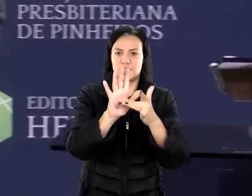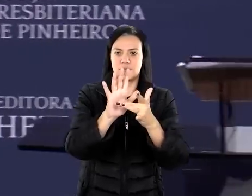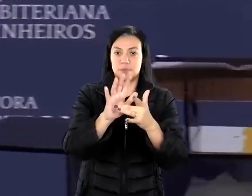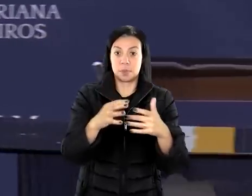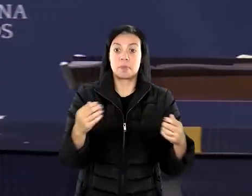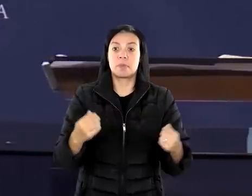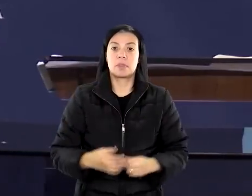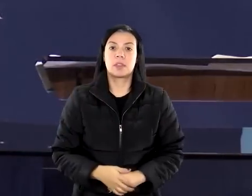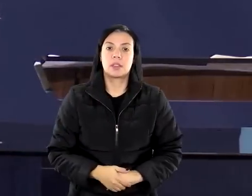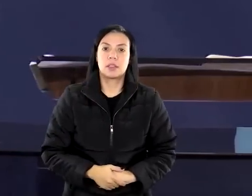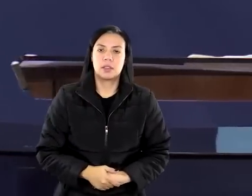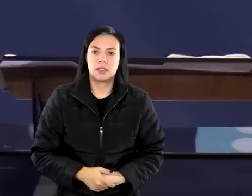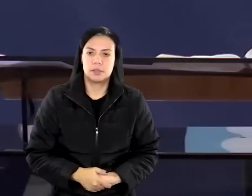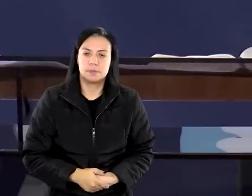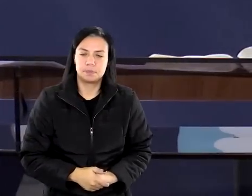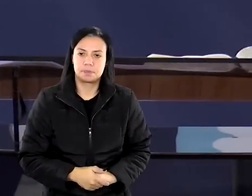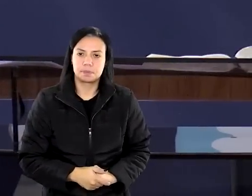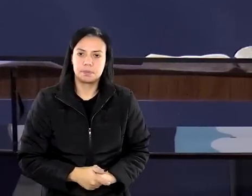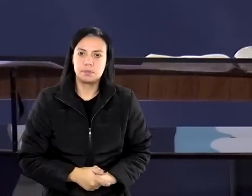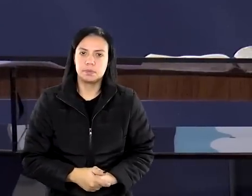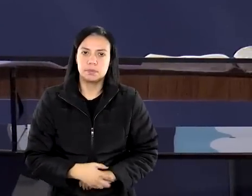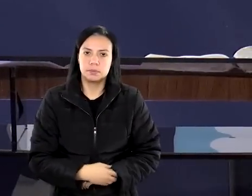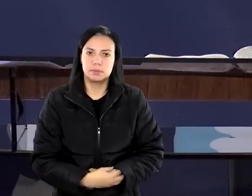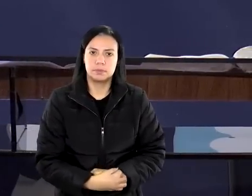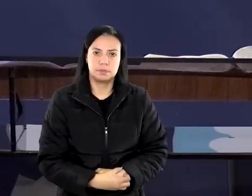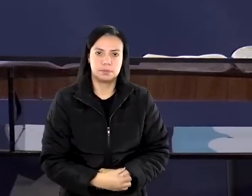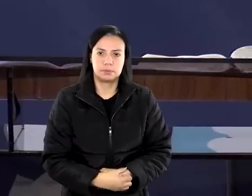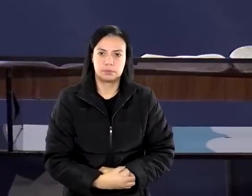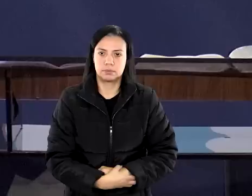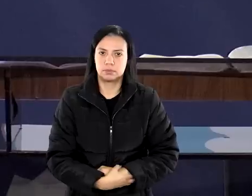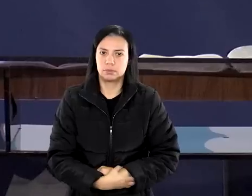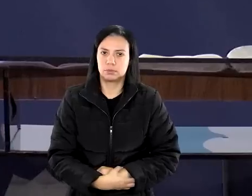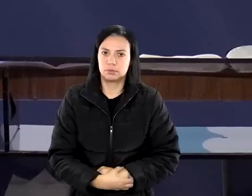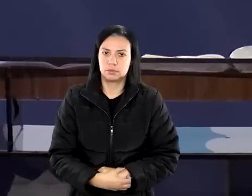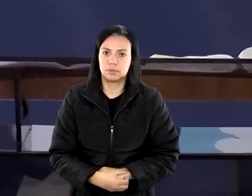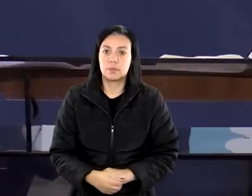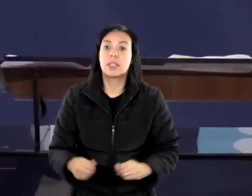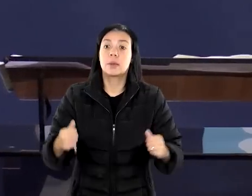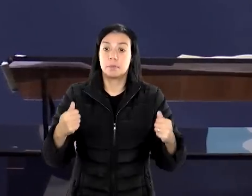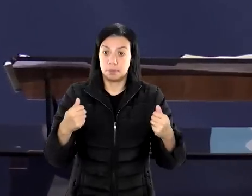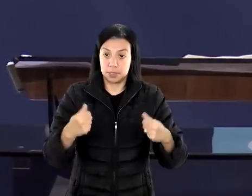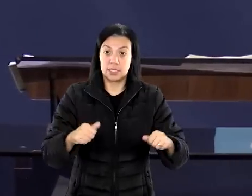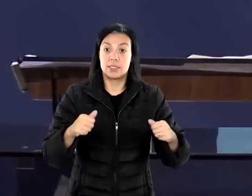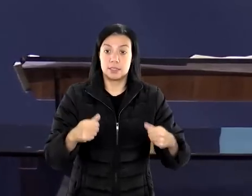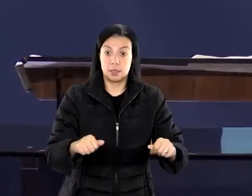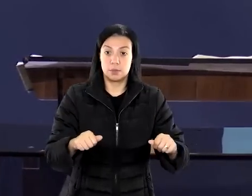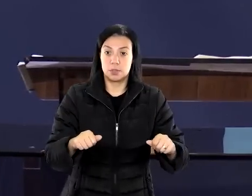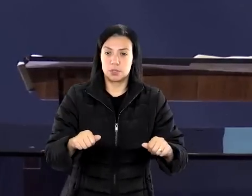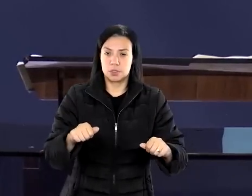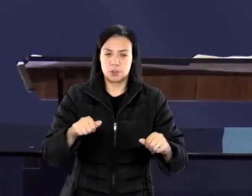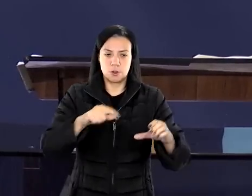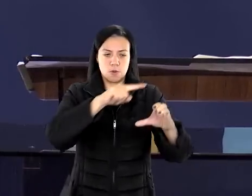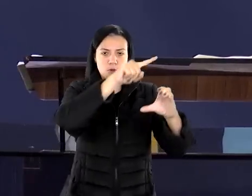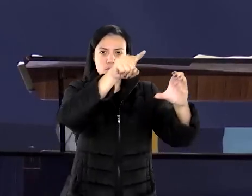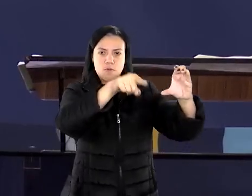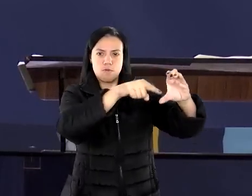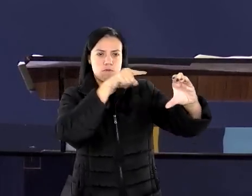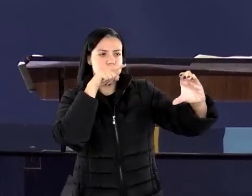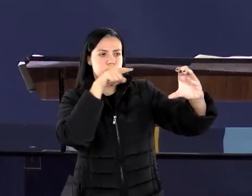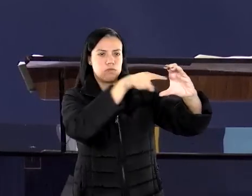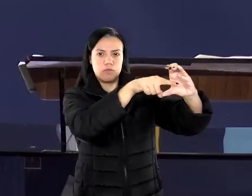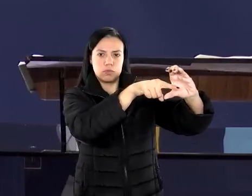seguir vozes do além? Não, nós temos que seguir a Jesus.